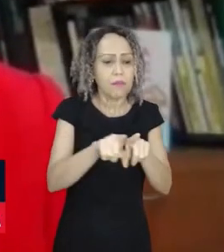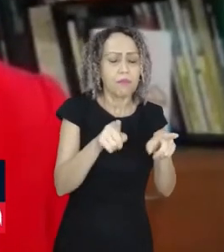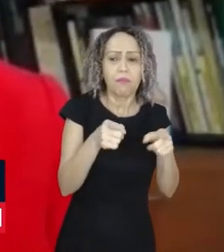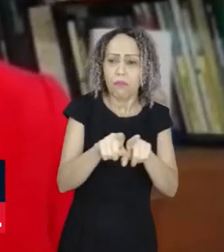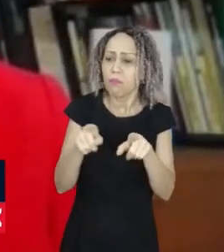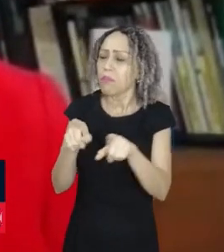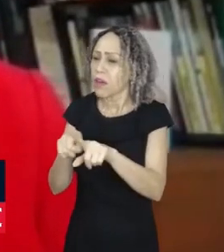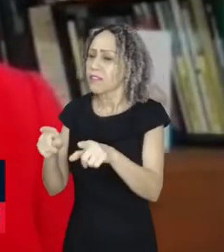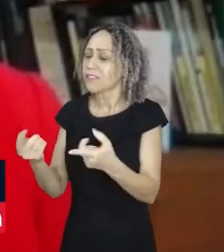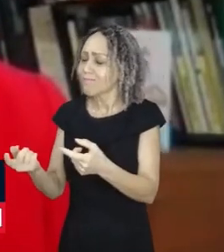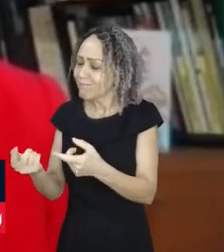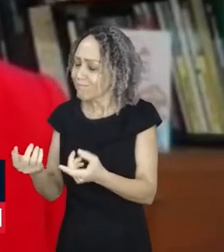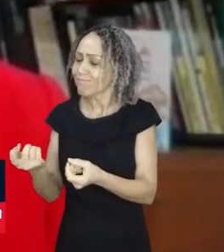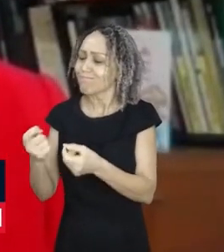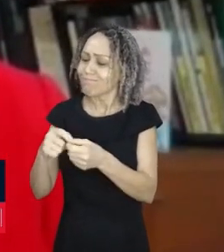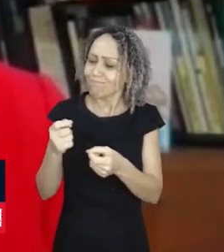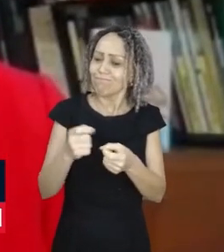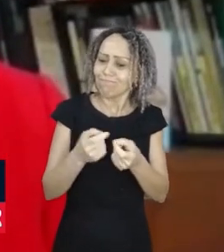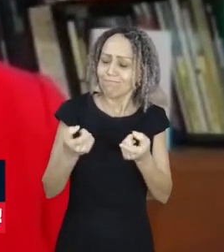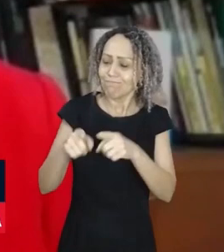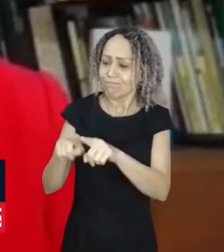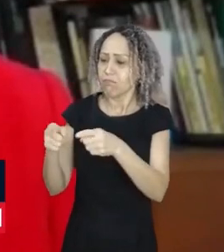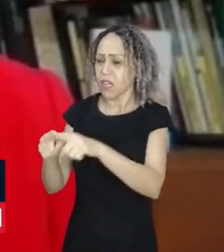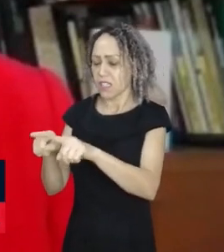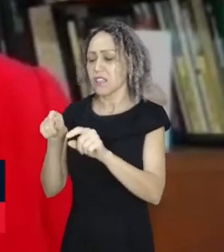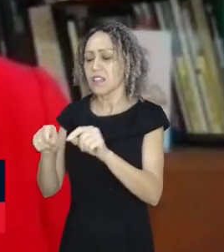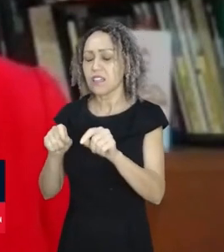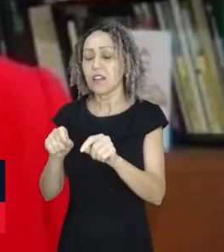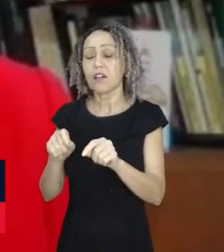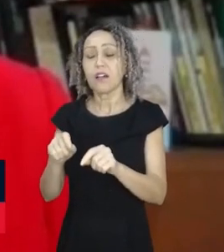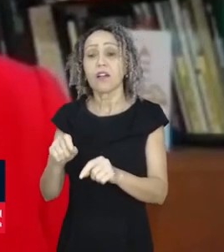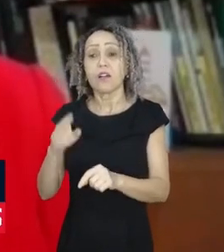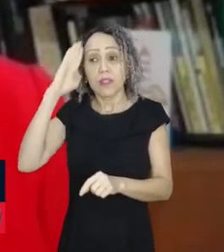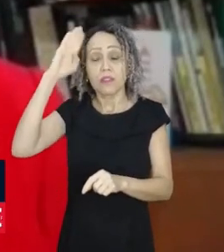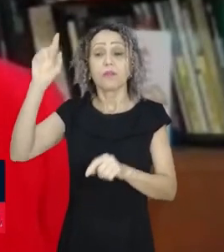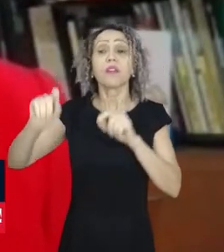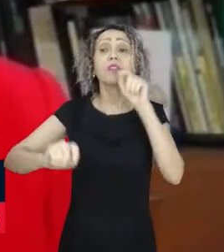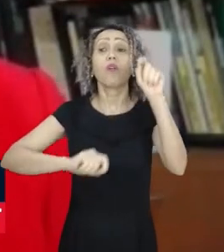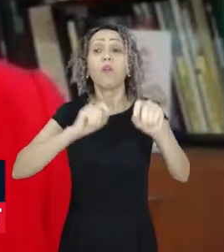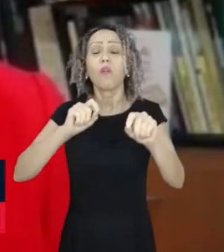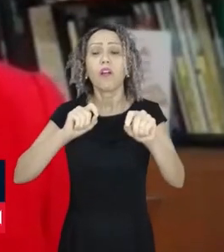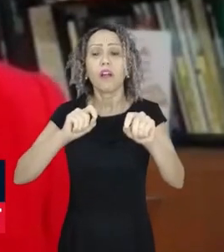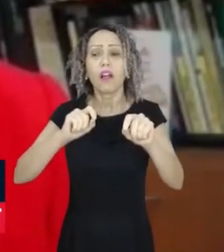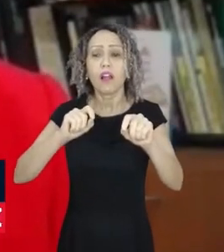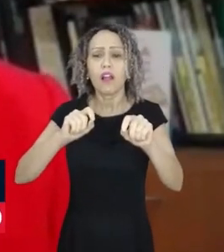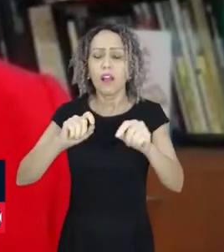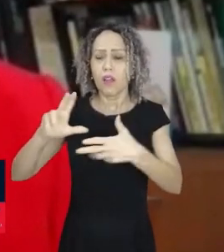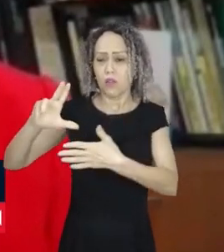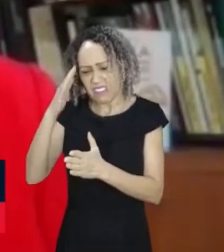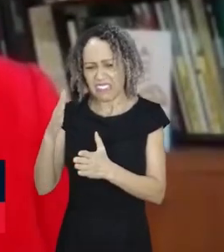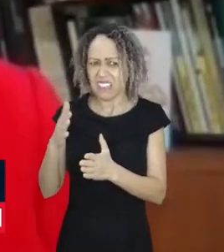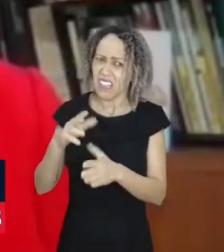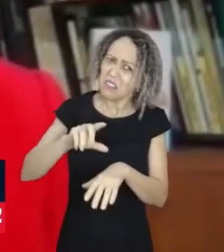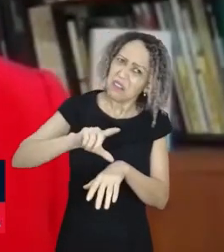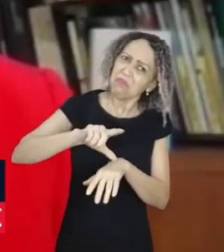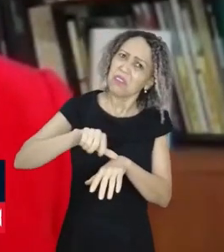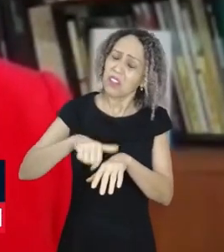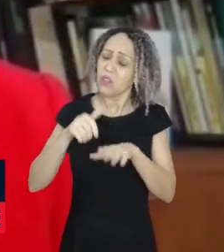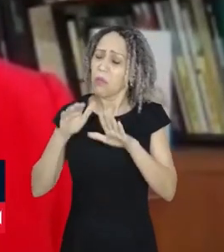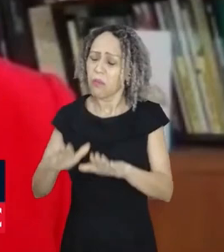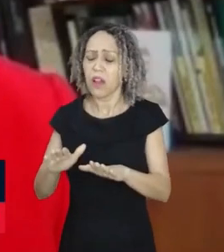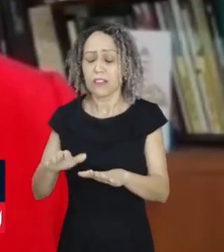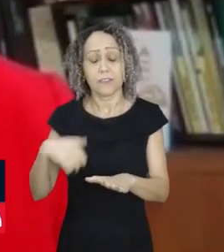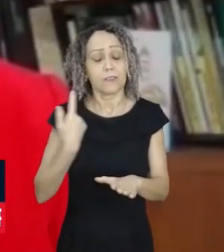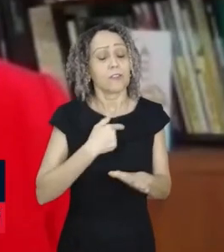no período anterior, especialmente no âmbito da integração regional latino-americana e caribenha, mas também